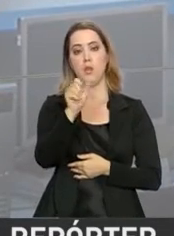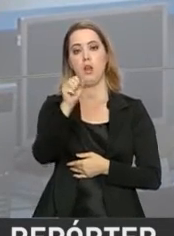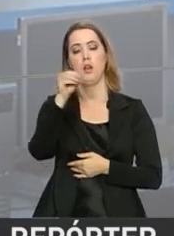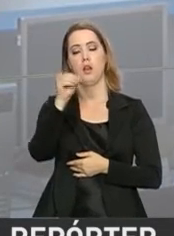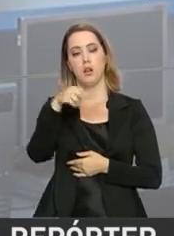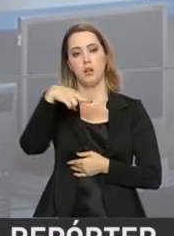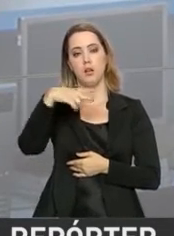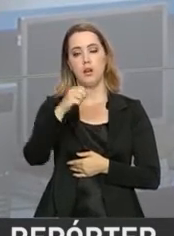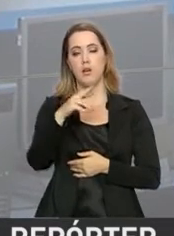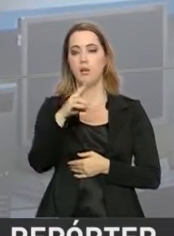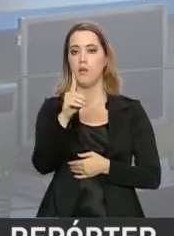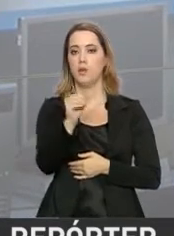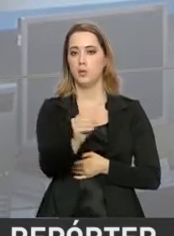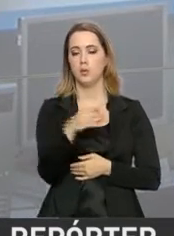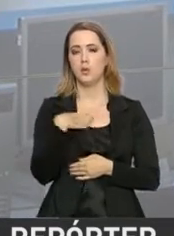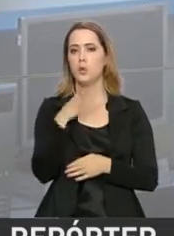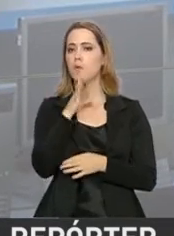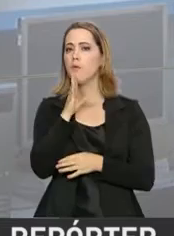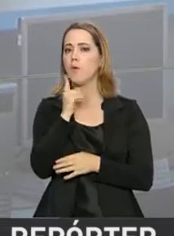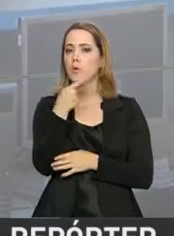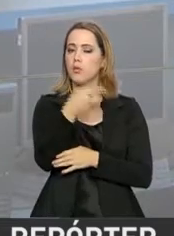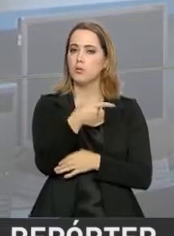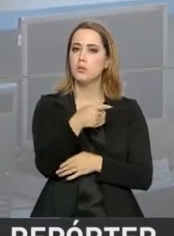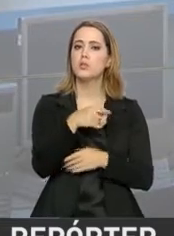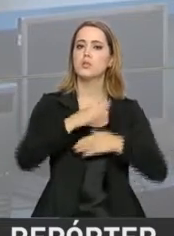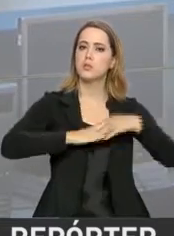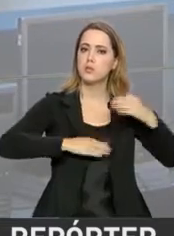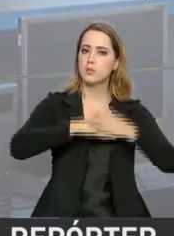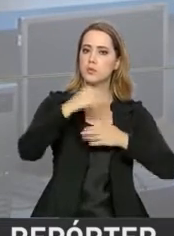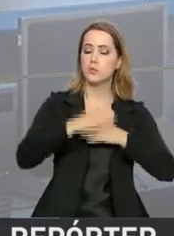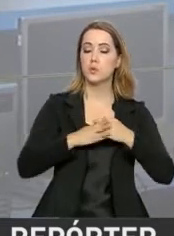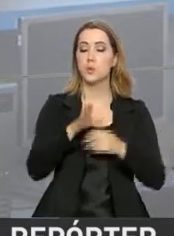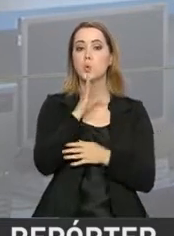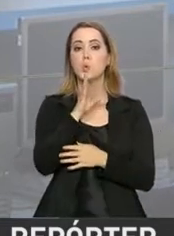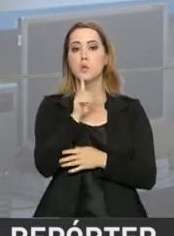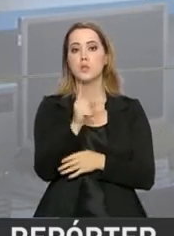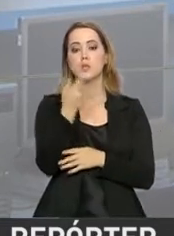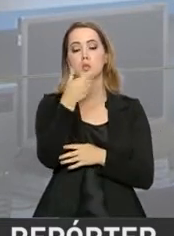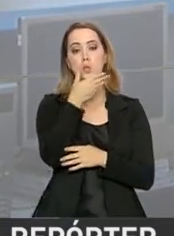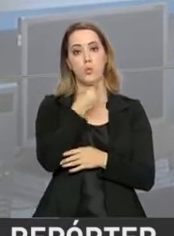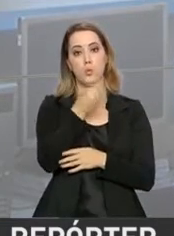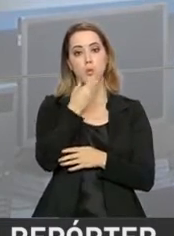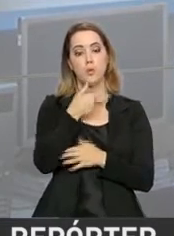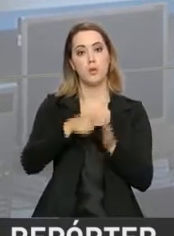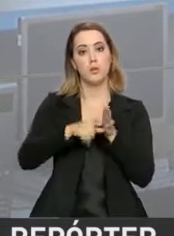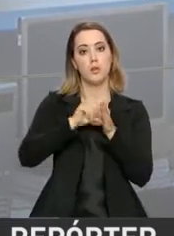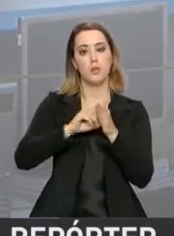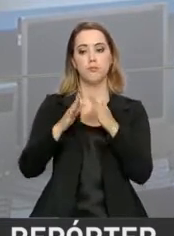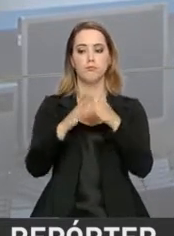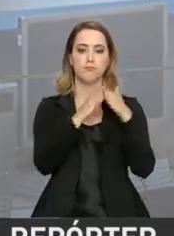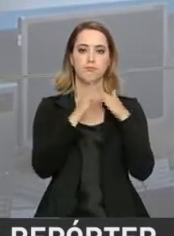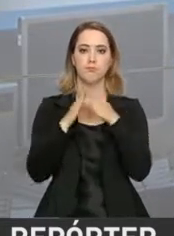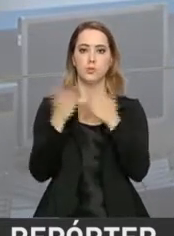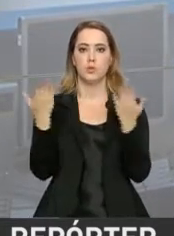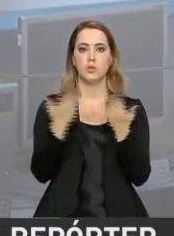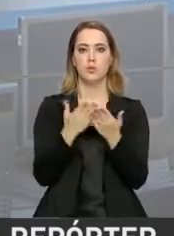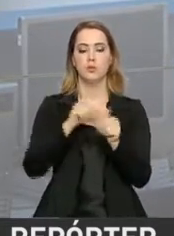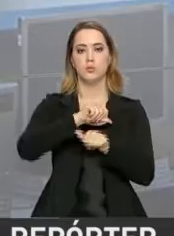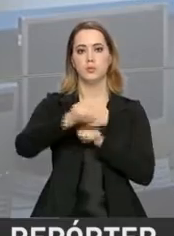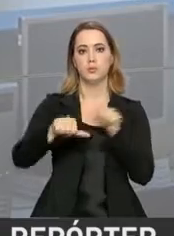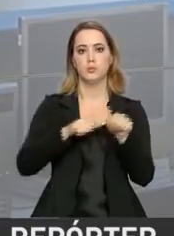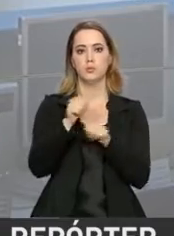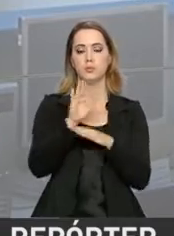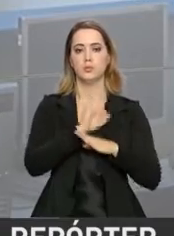desses profissionais em São Paulo e conheceu a história do Maurílio, que morava na rua e hoje é agente de saúde e ajuda os